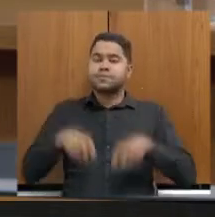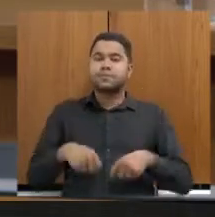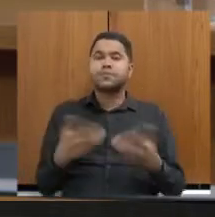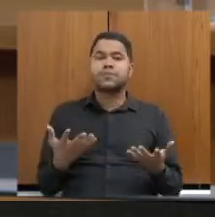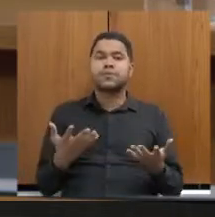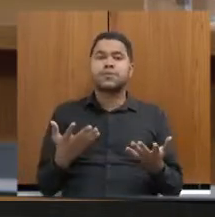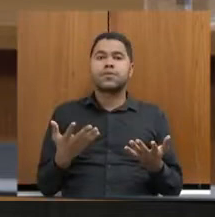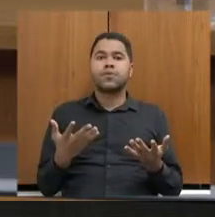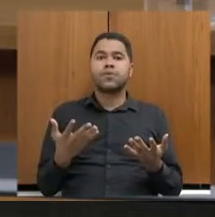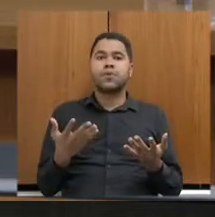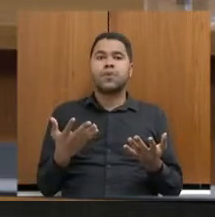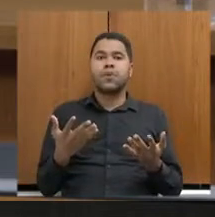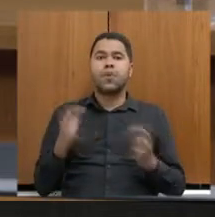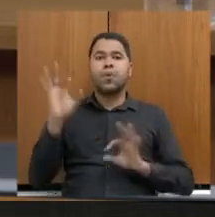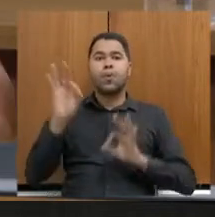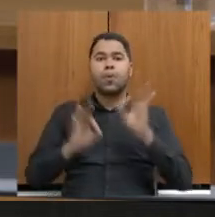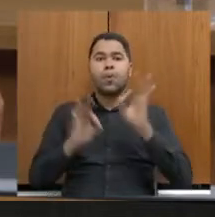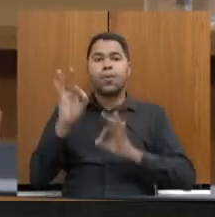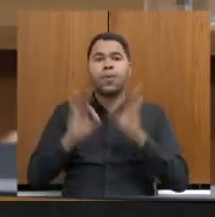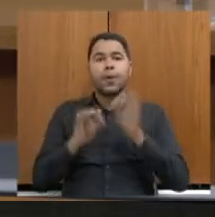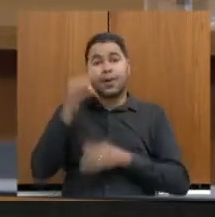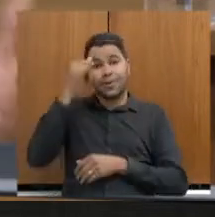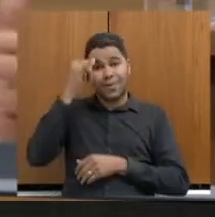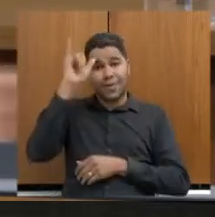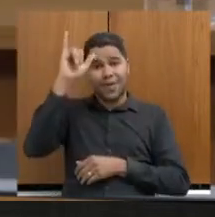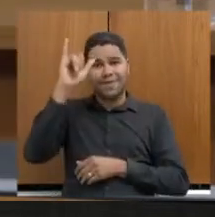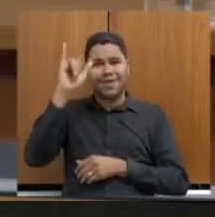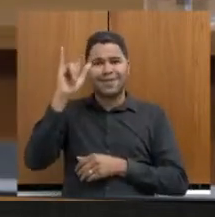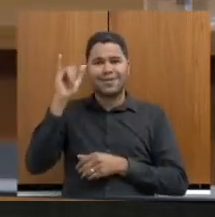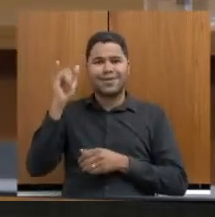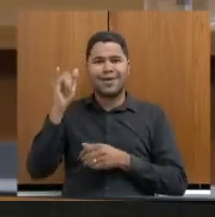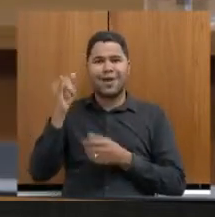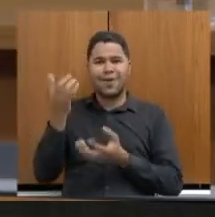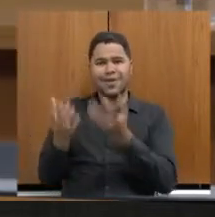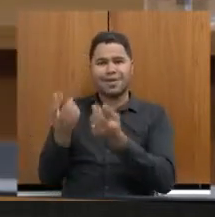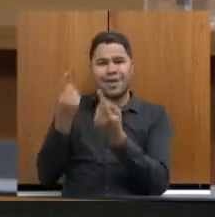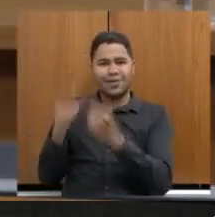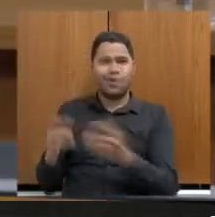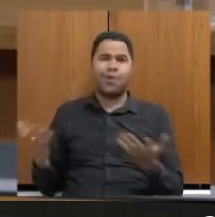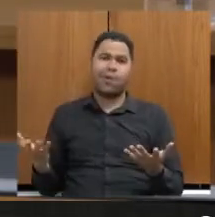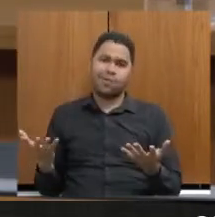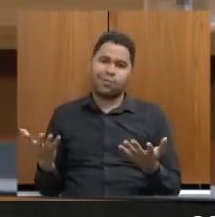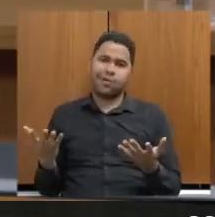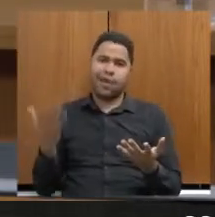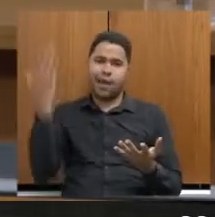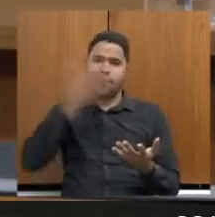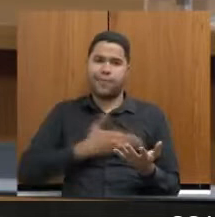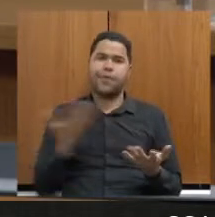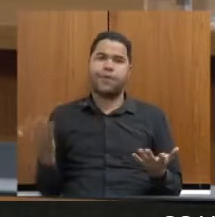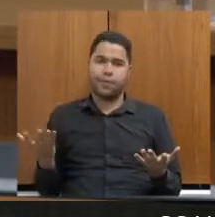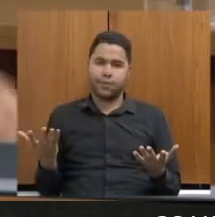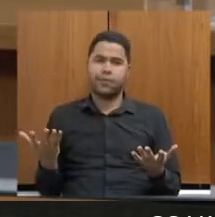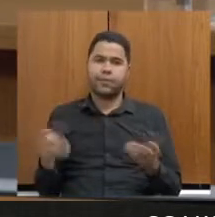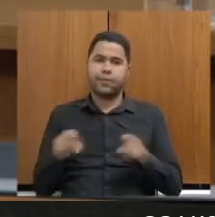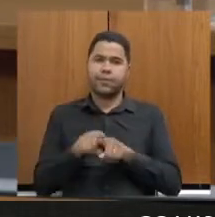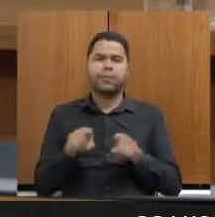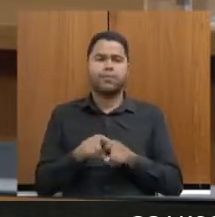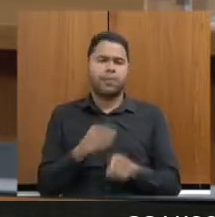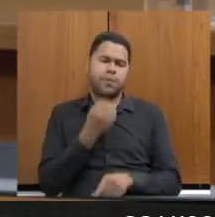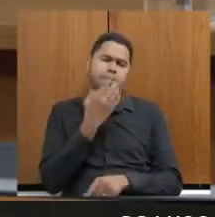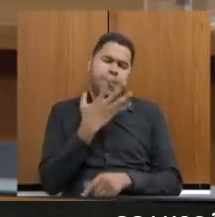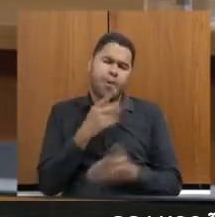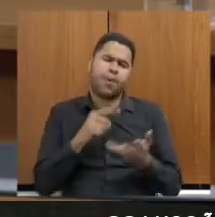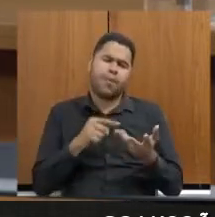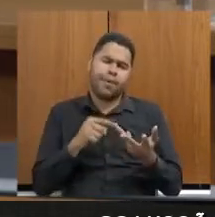fazer o plano de prevenção de incêndio é a prova viva disso aí mas tem boas